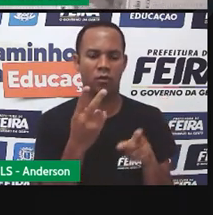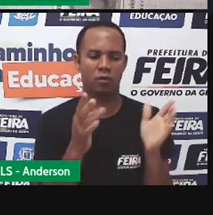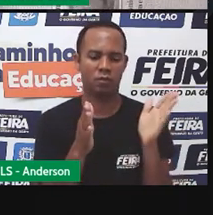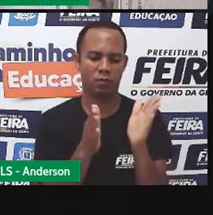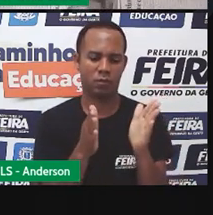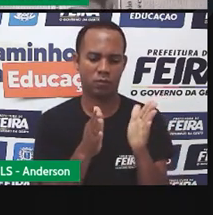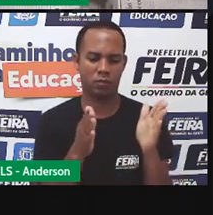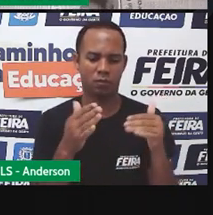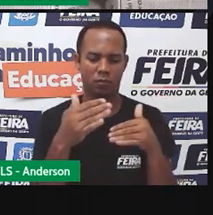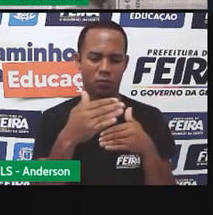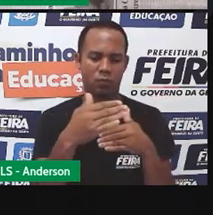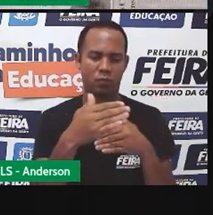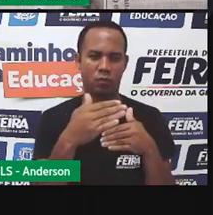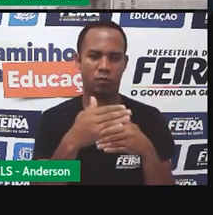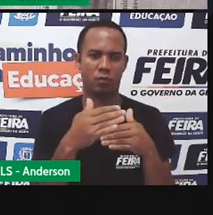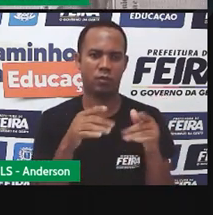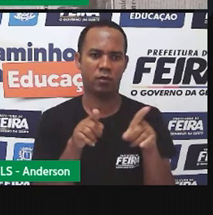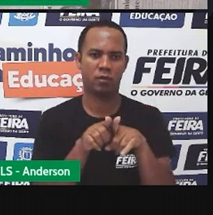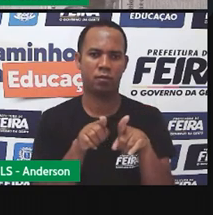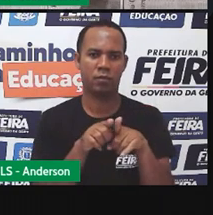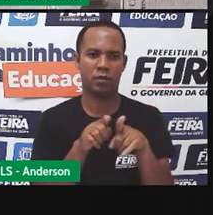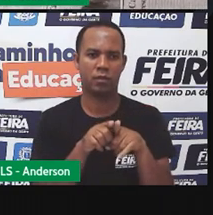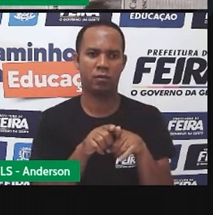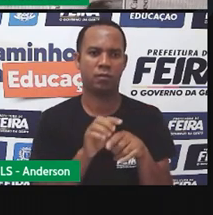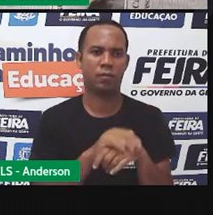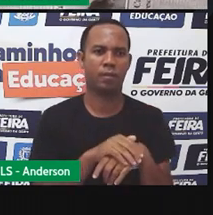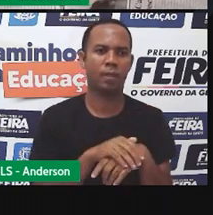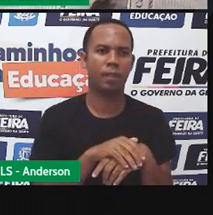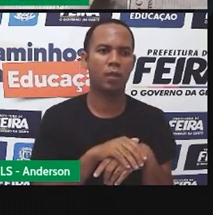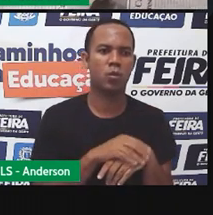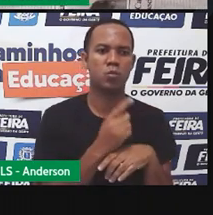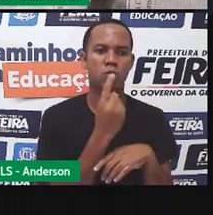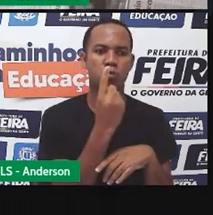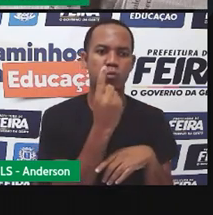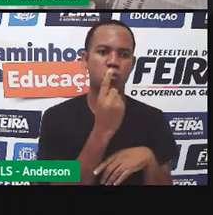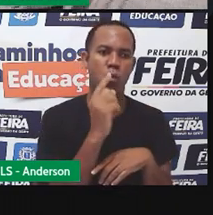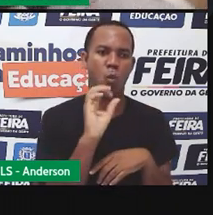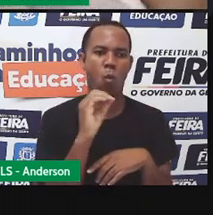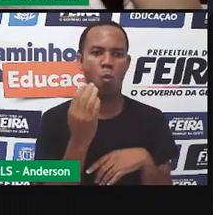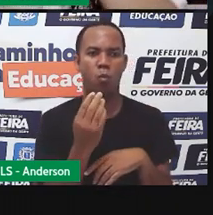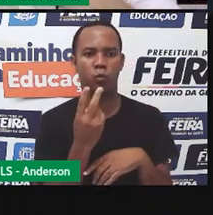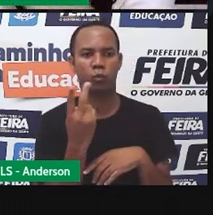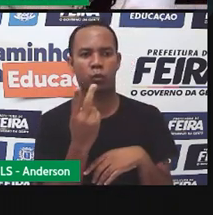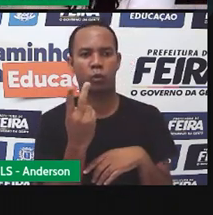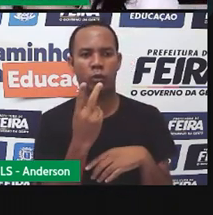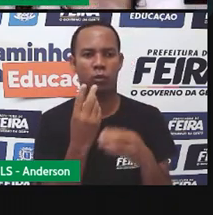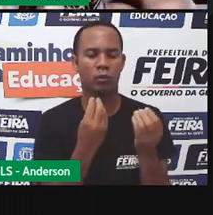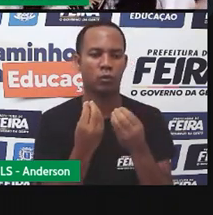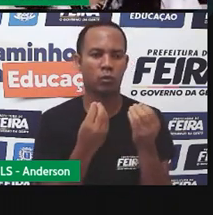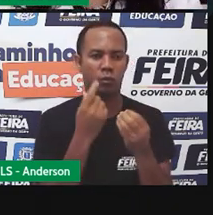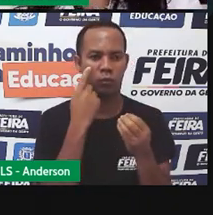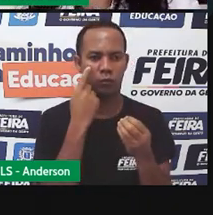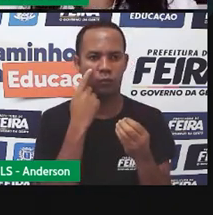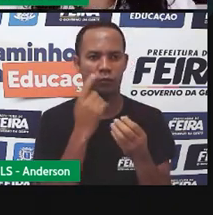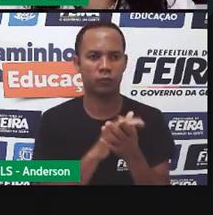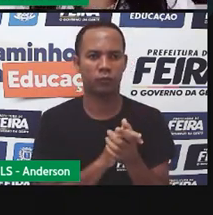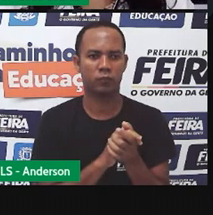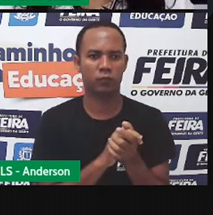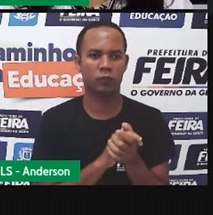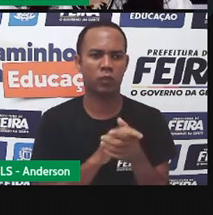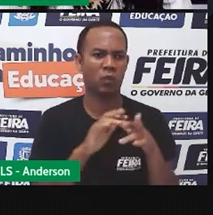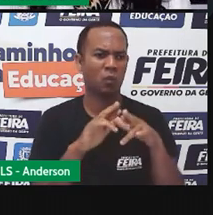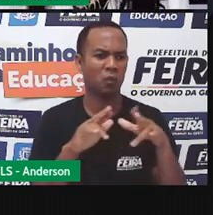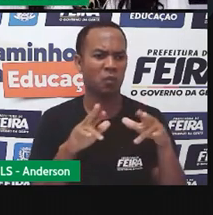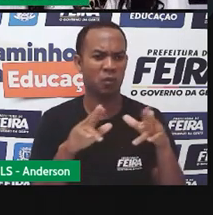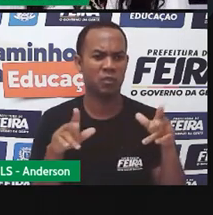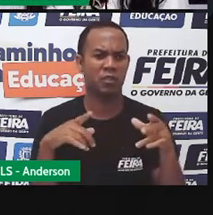menores iguais. Ele fica na forma de um retângulo. Então, os